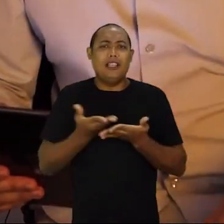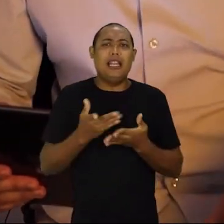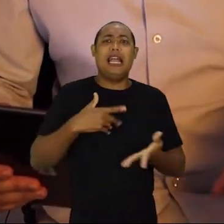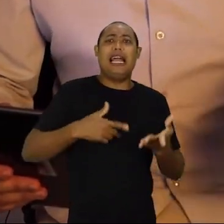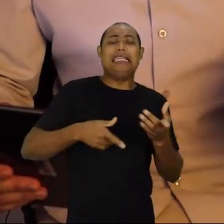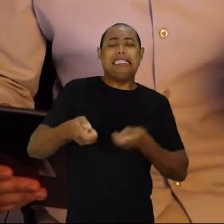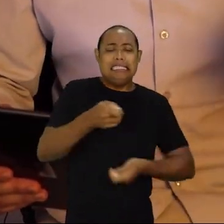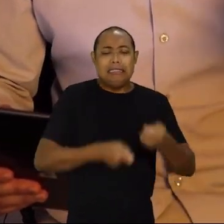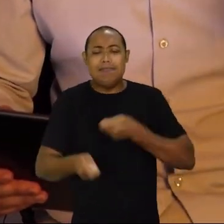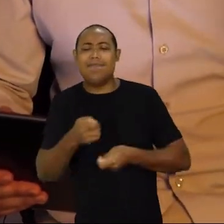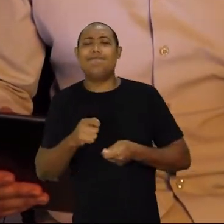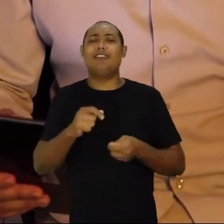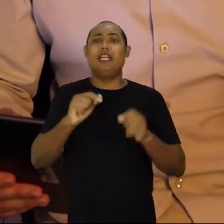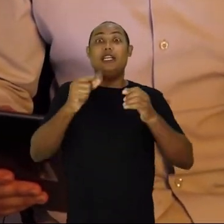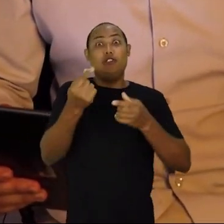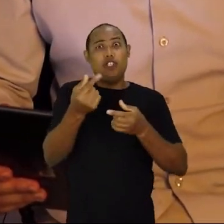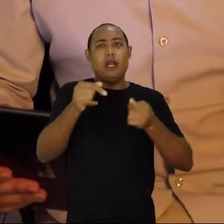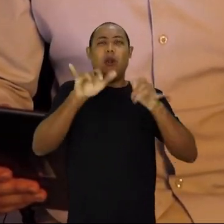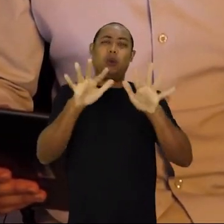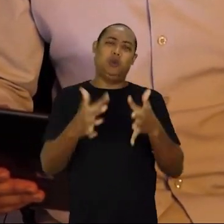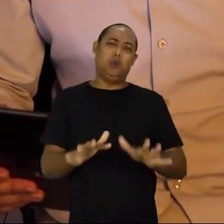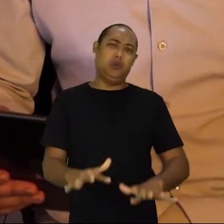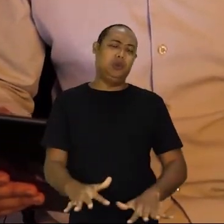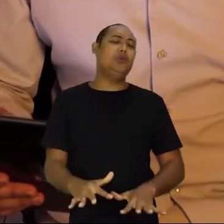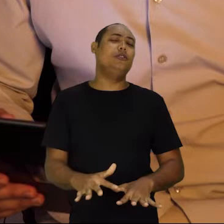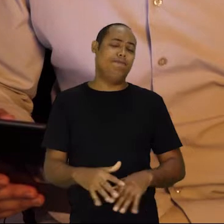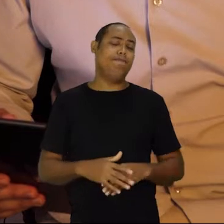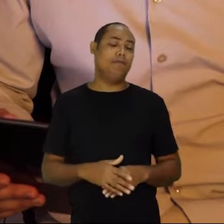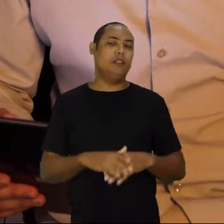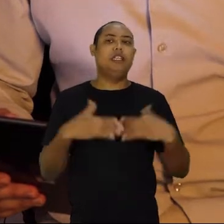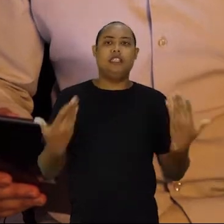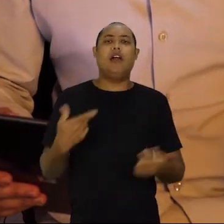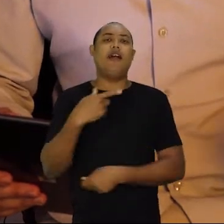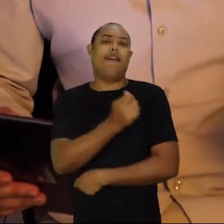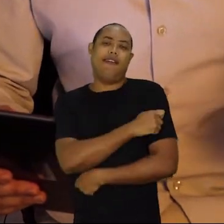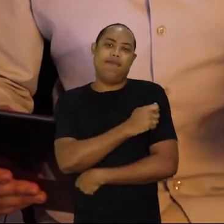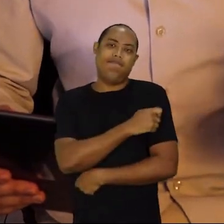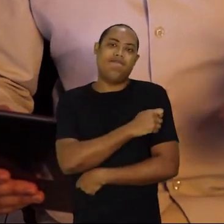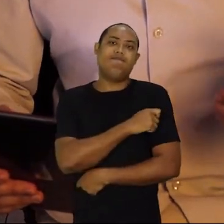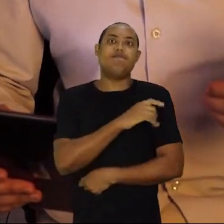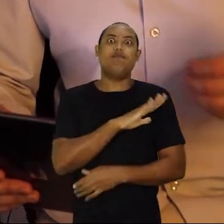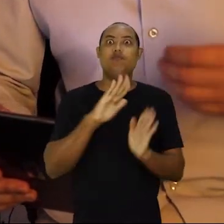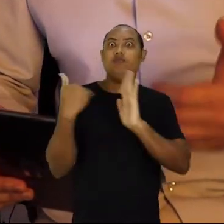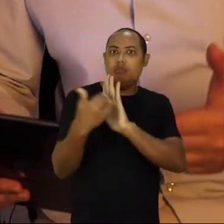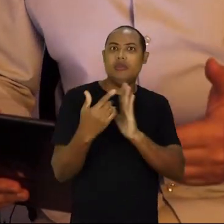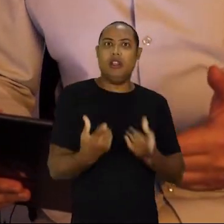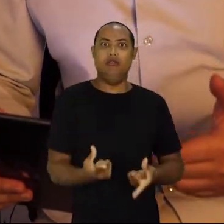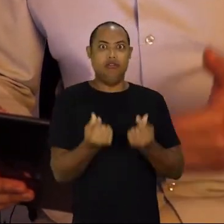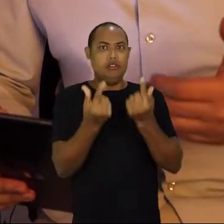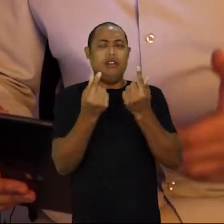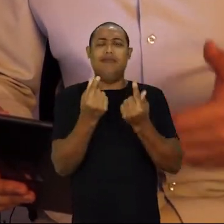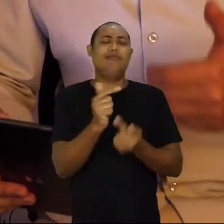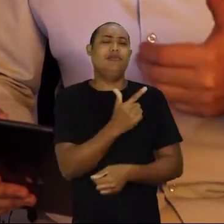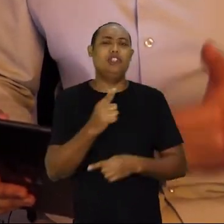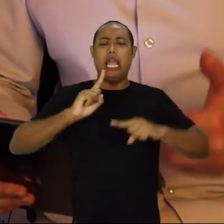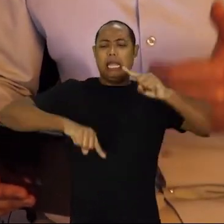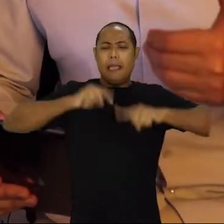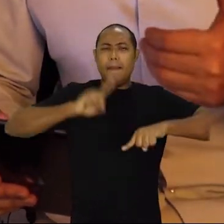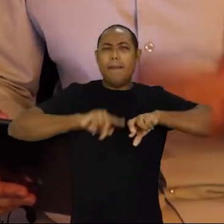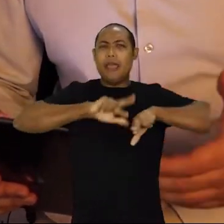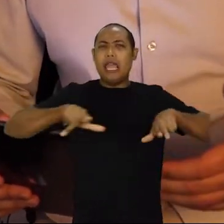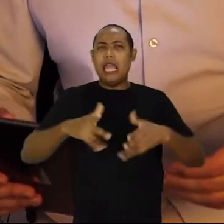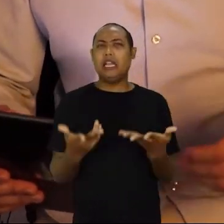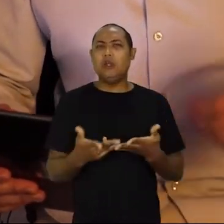foram perdidos, as atividades econômicas desaceleraram e os nossos estudantes, nem todos,